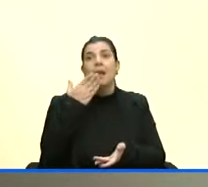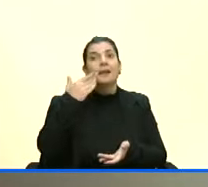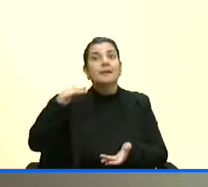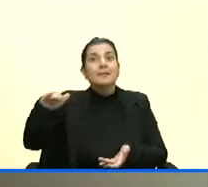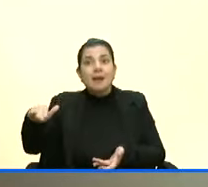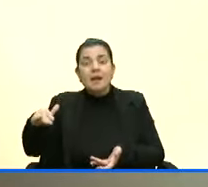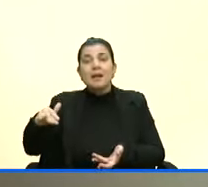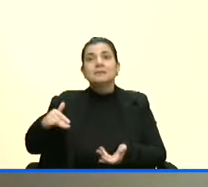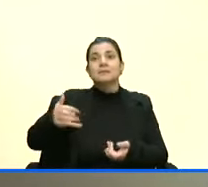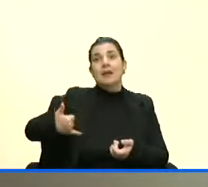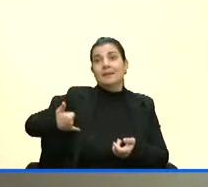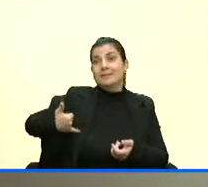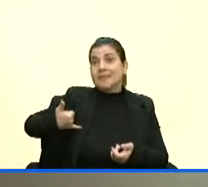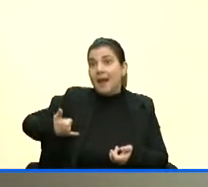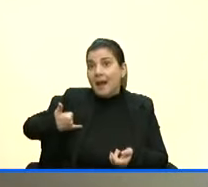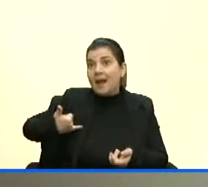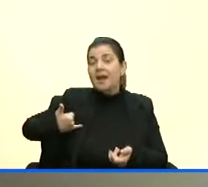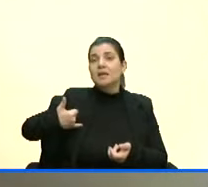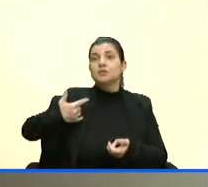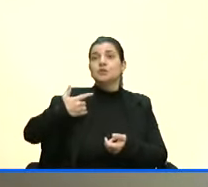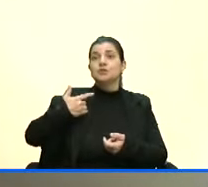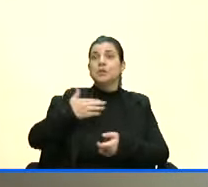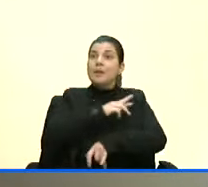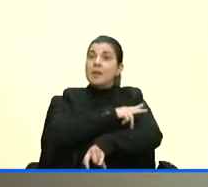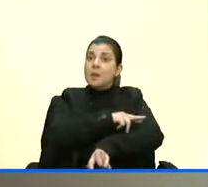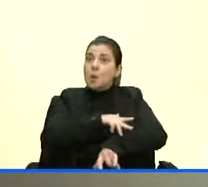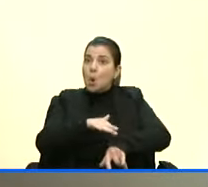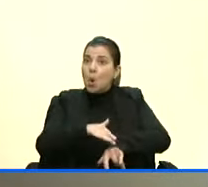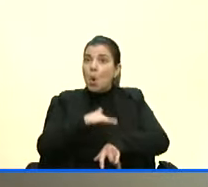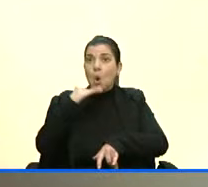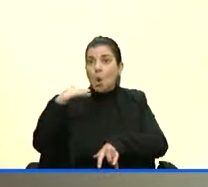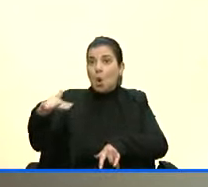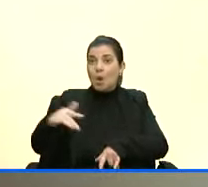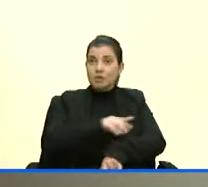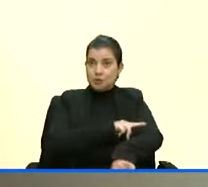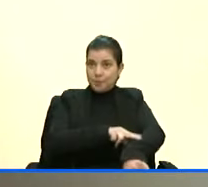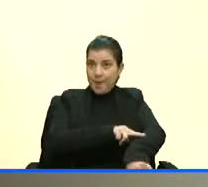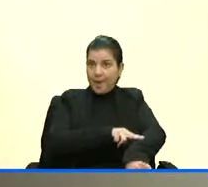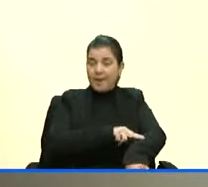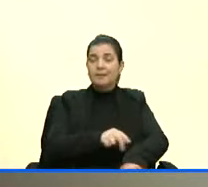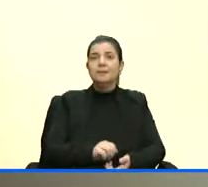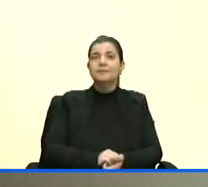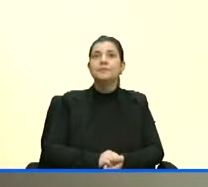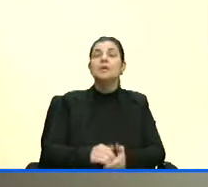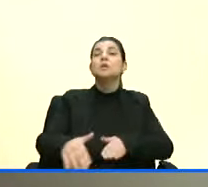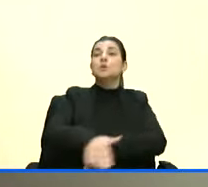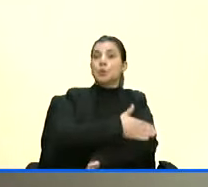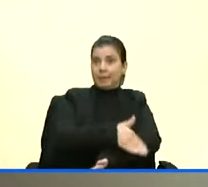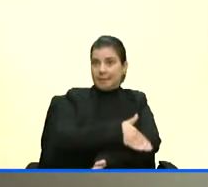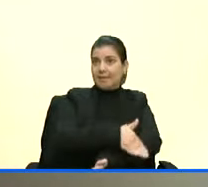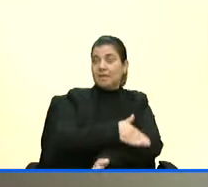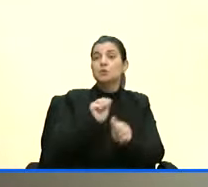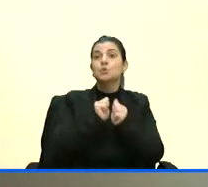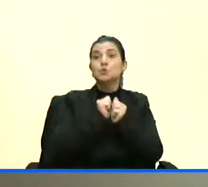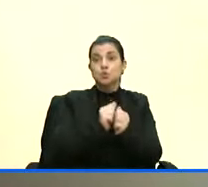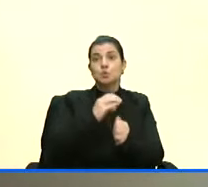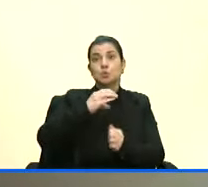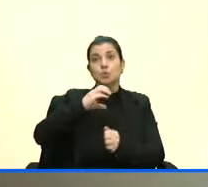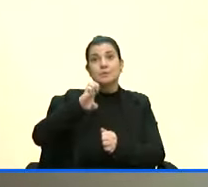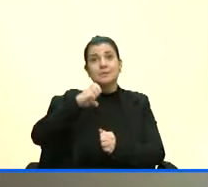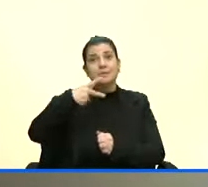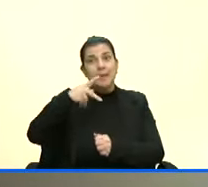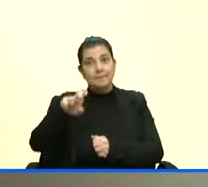a cor, ela pediu para relacionar também, se deseja turno integral ou não, e o endereço com o CEP. Justamente para poder